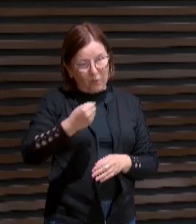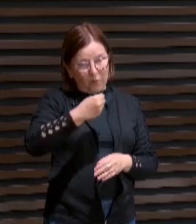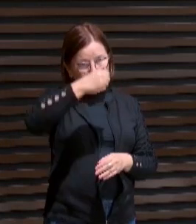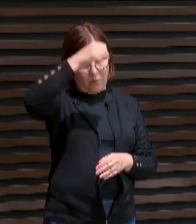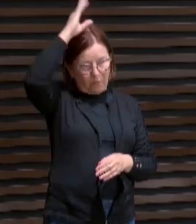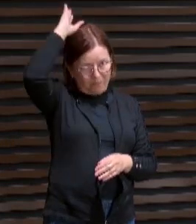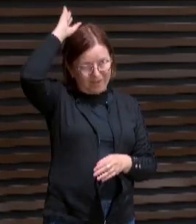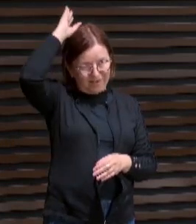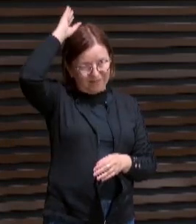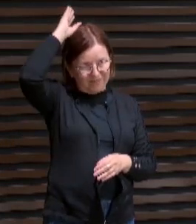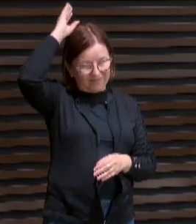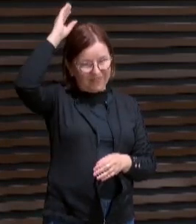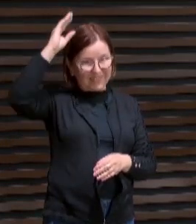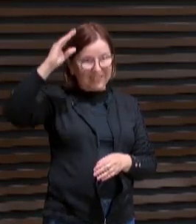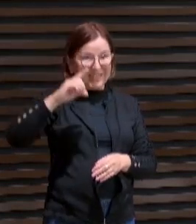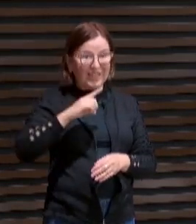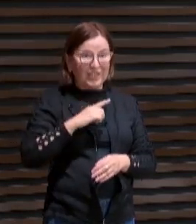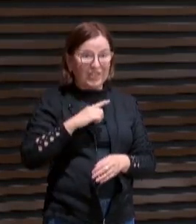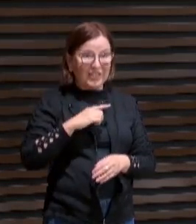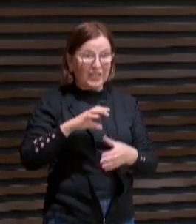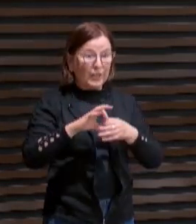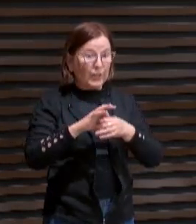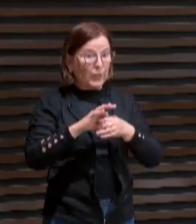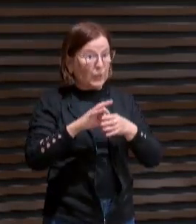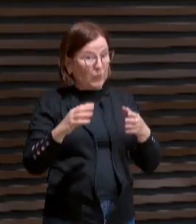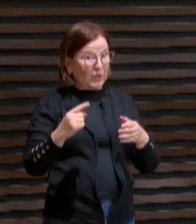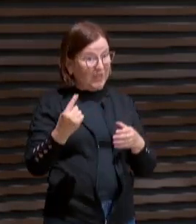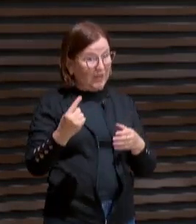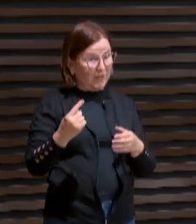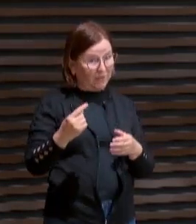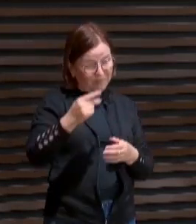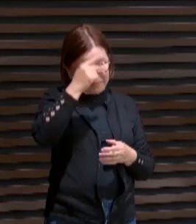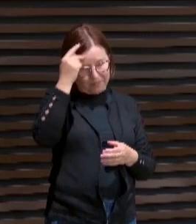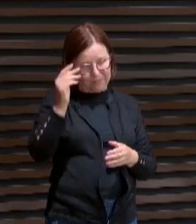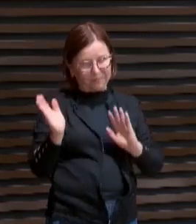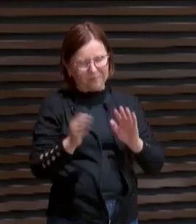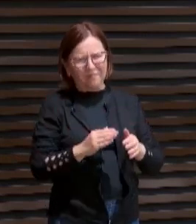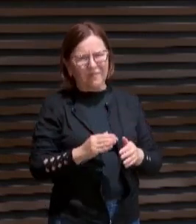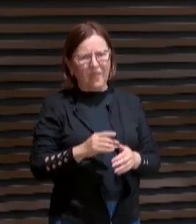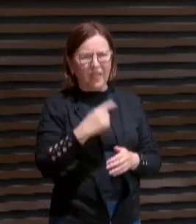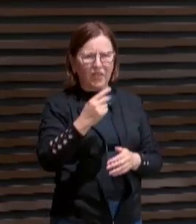dar graça. Recentemente nós vimos o presidente Bolsonaro